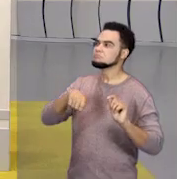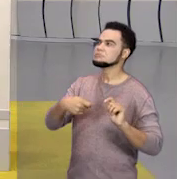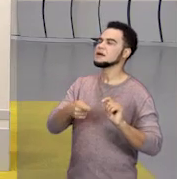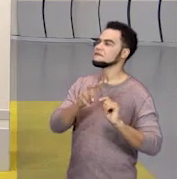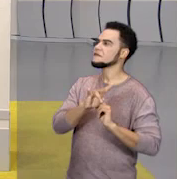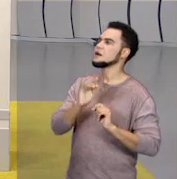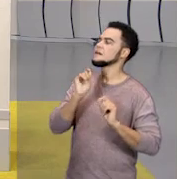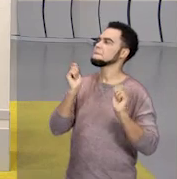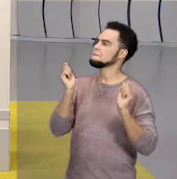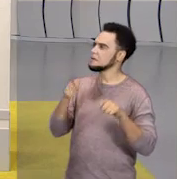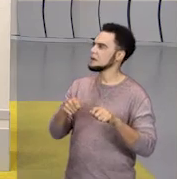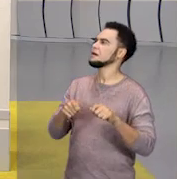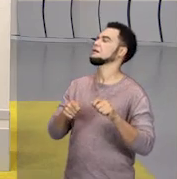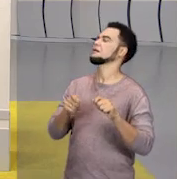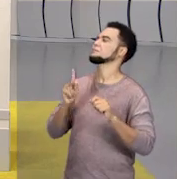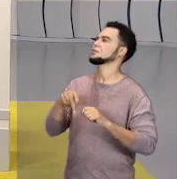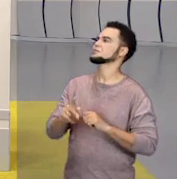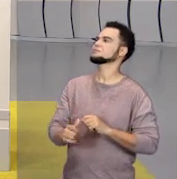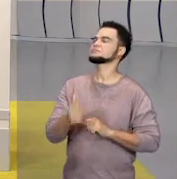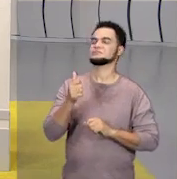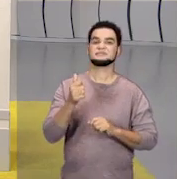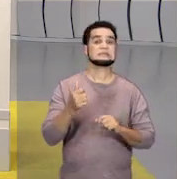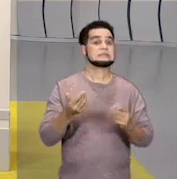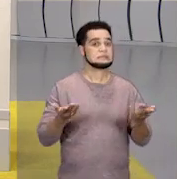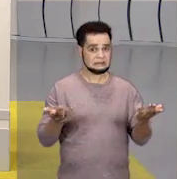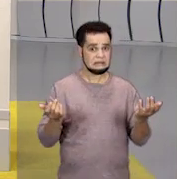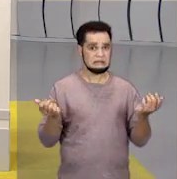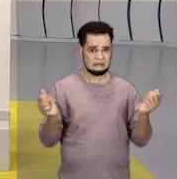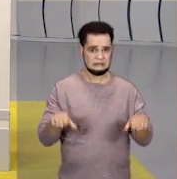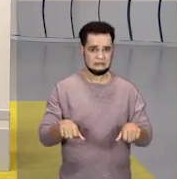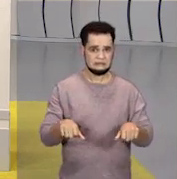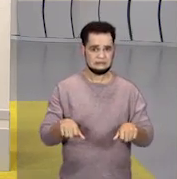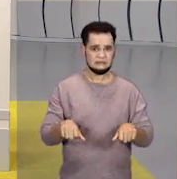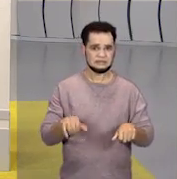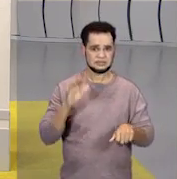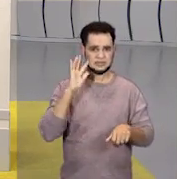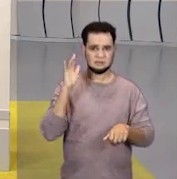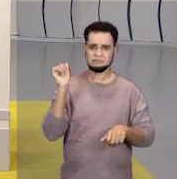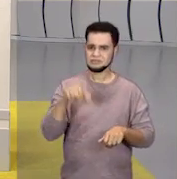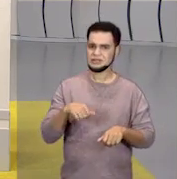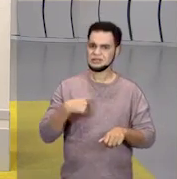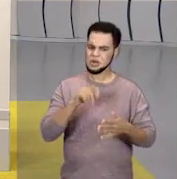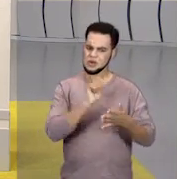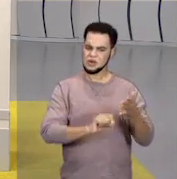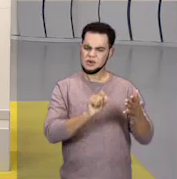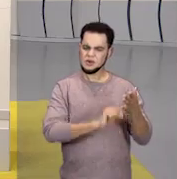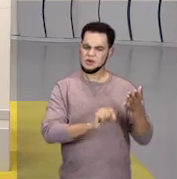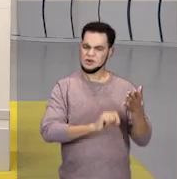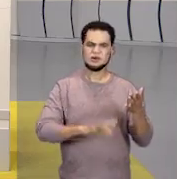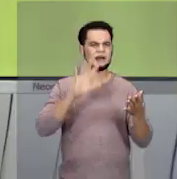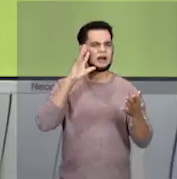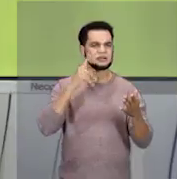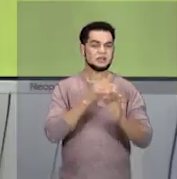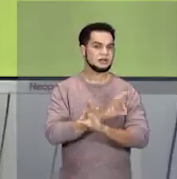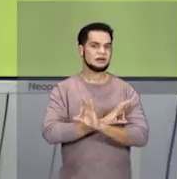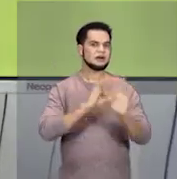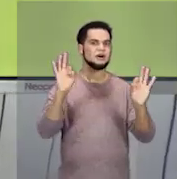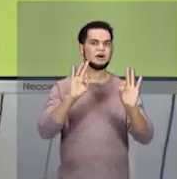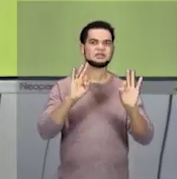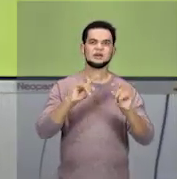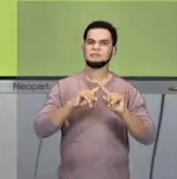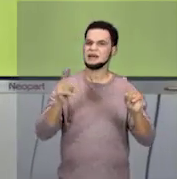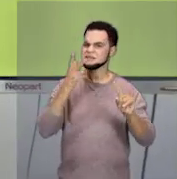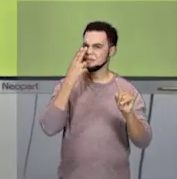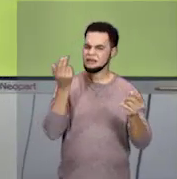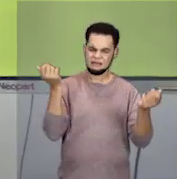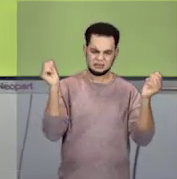Ah, pronto, professor, aí você acaba com o meu sonho. Eu tô aqui escrevendo super bem, achando que eu tô bombando, e você me vem com um balde de